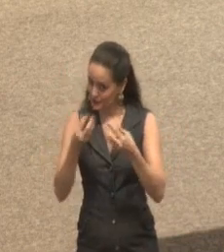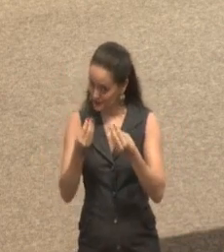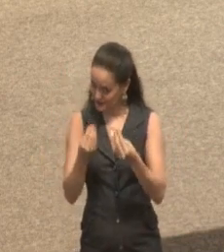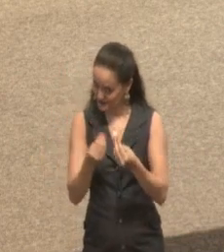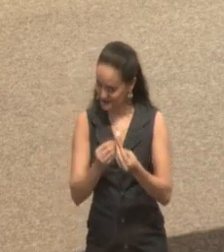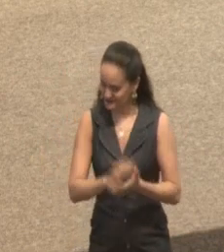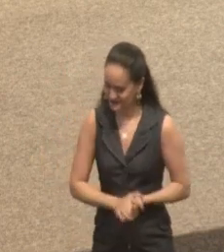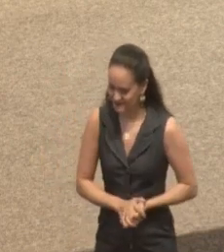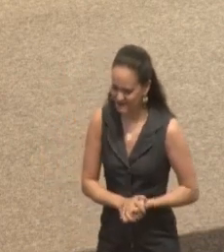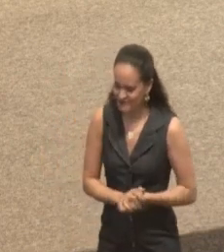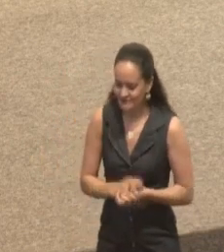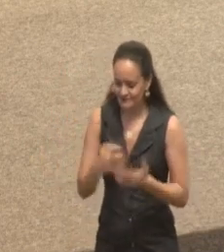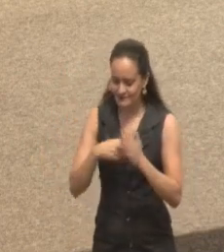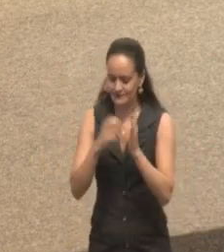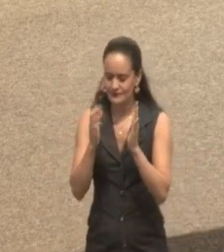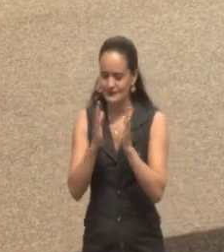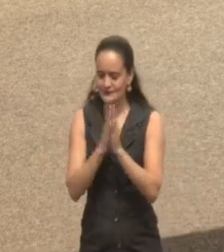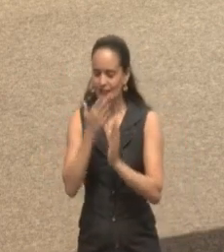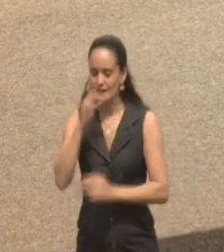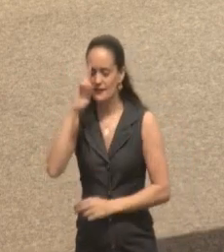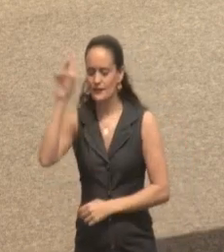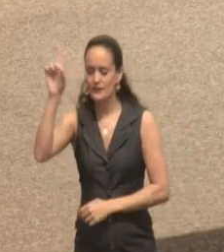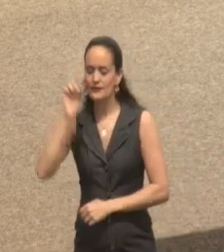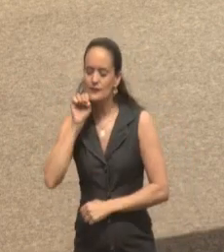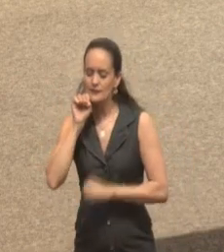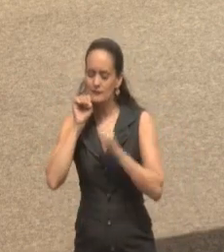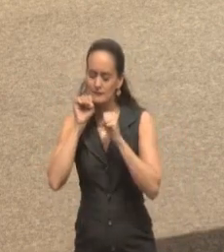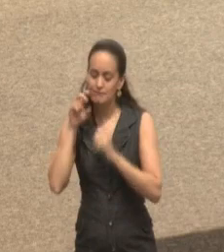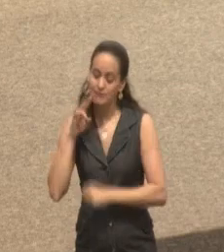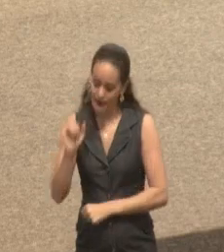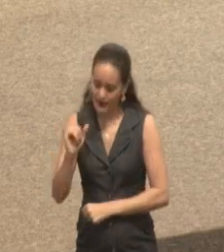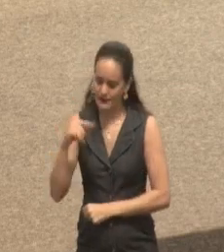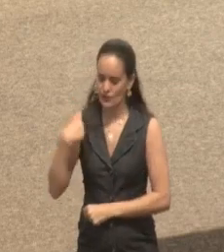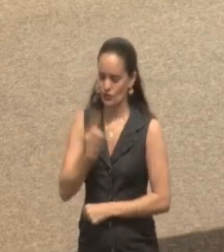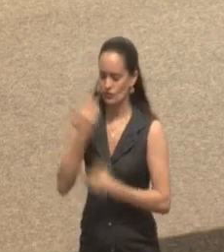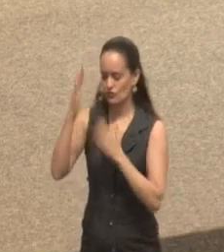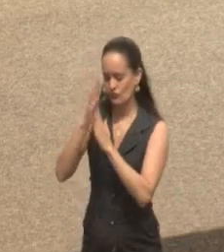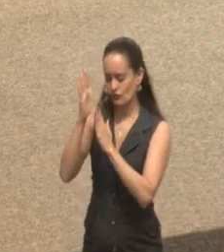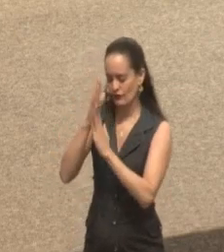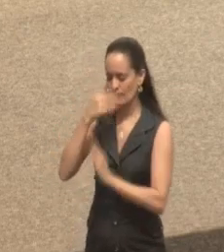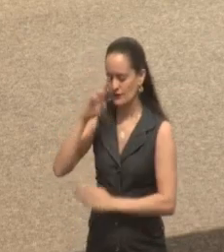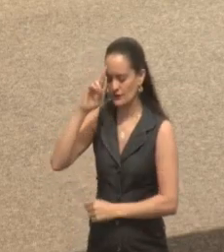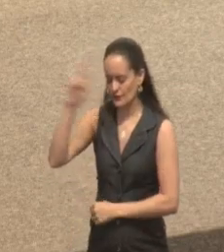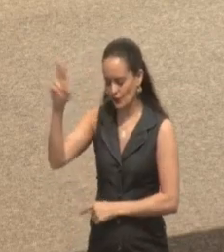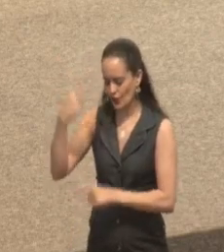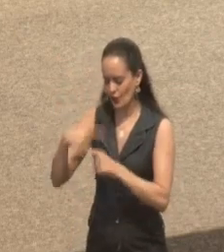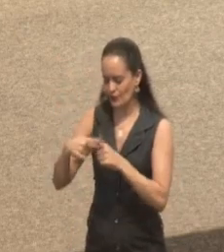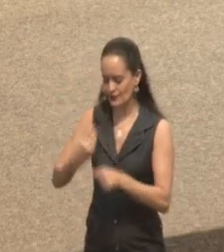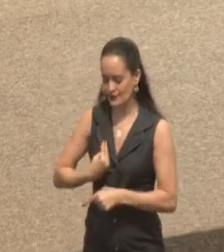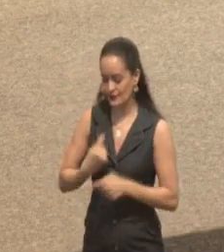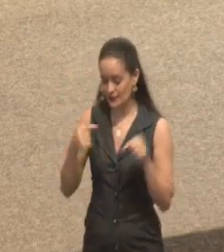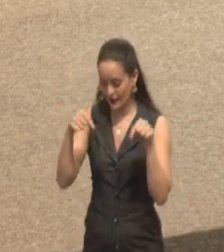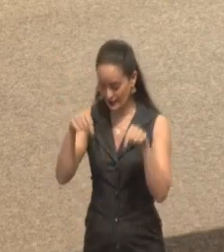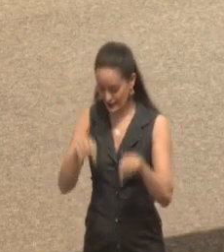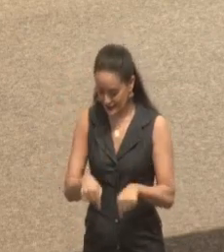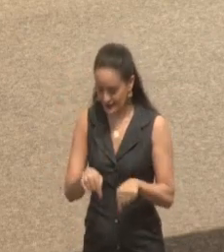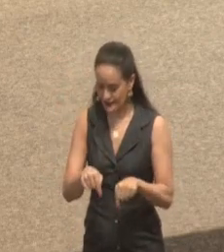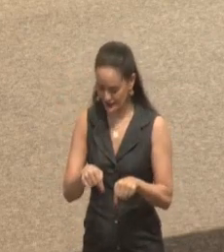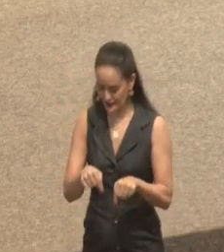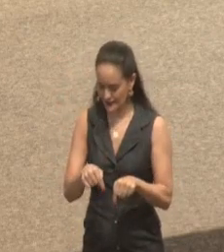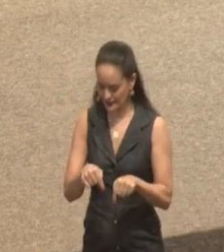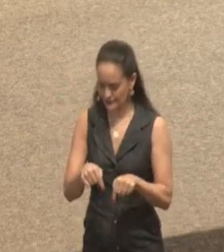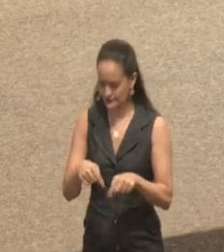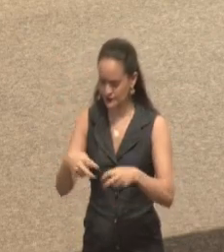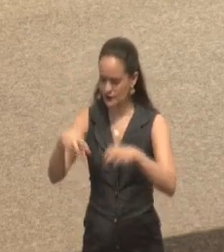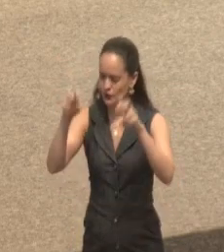orar. Senhor Deus e Pai, nós te louvamos, Senhor, por estarmos aqui, Senhor, diante do Teu